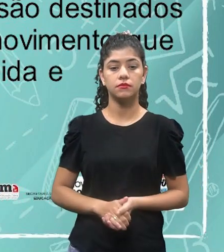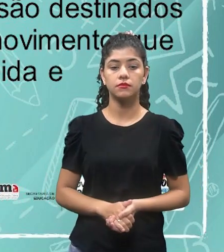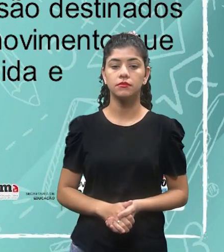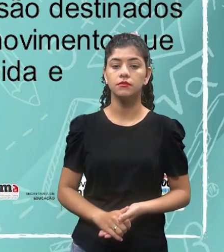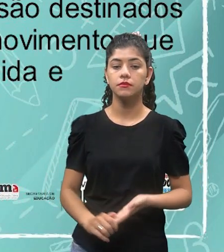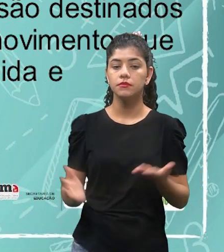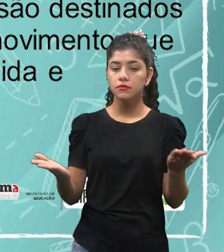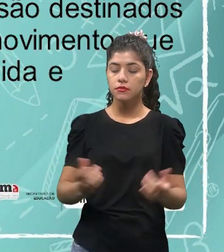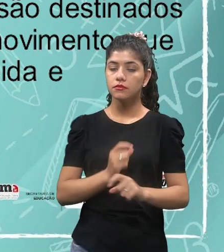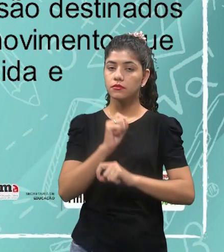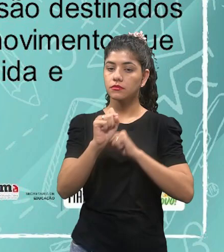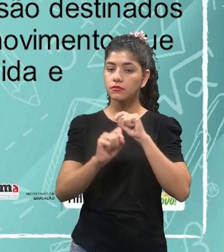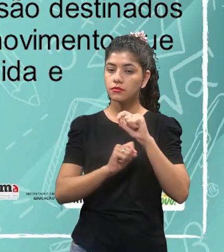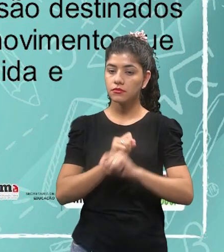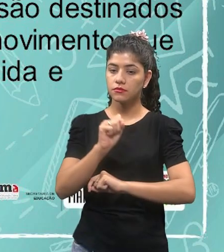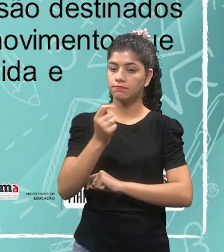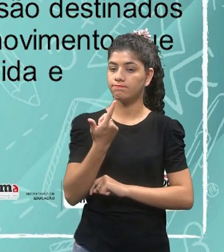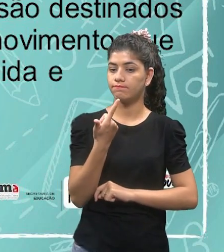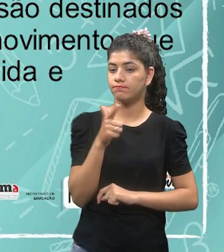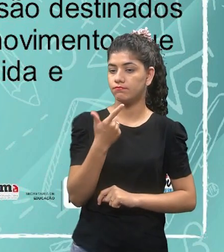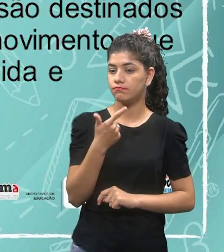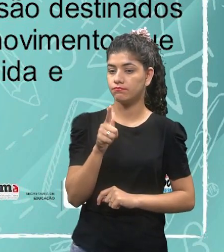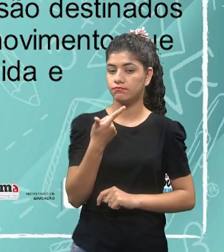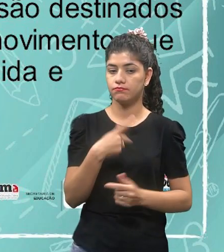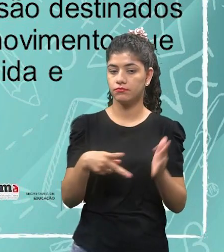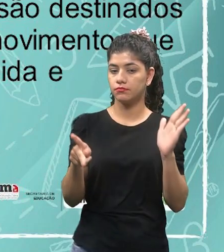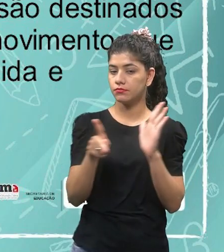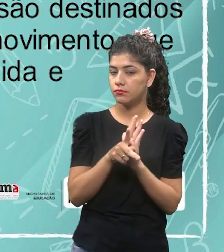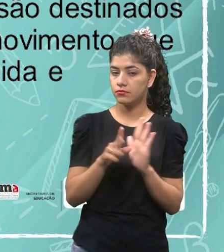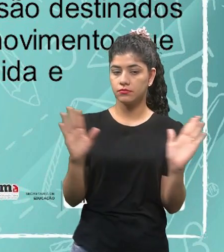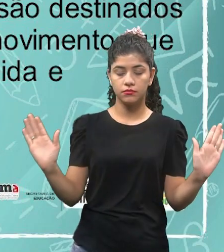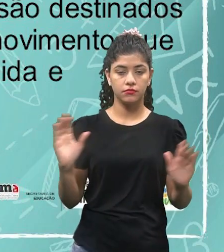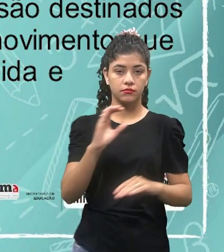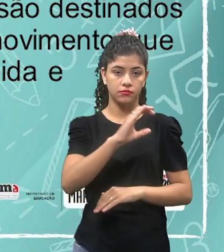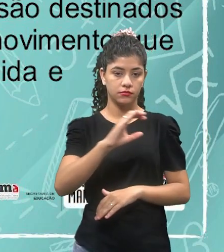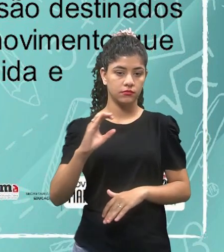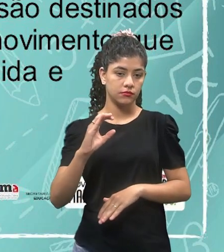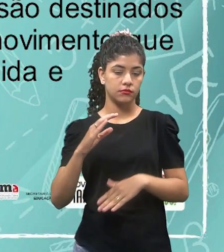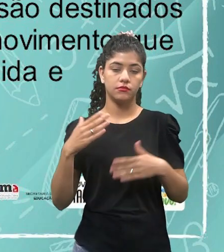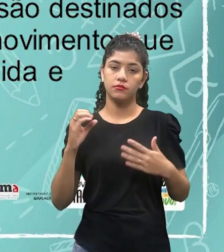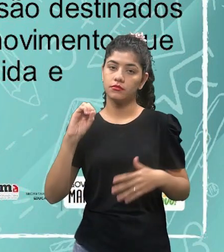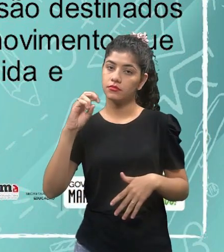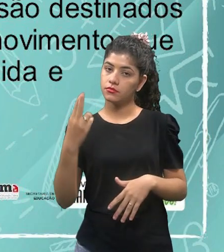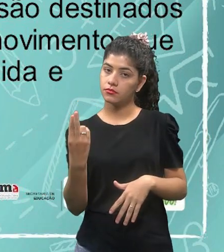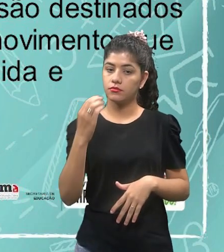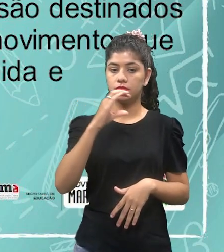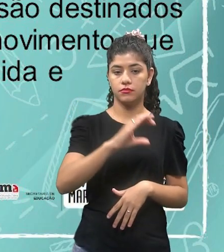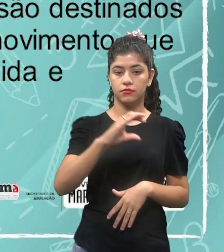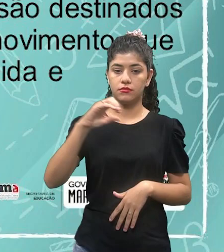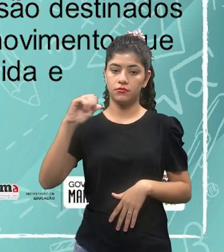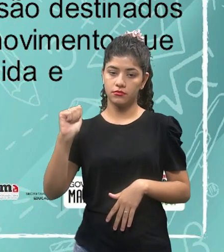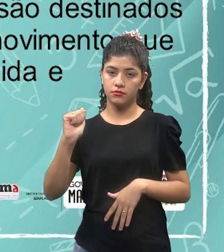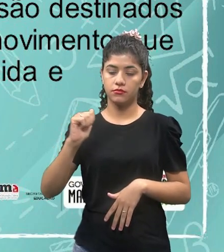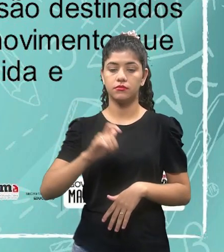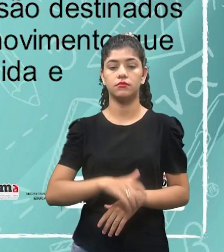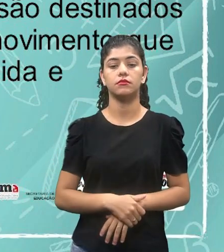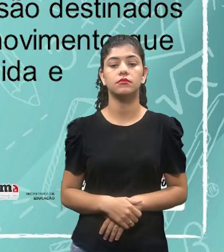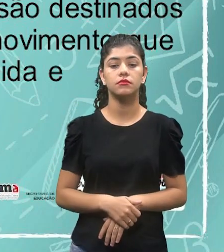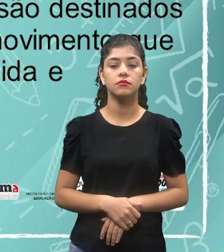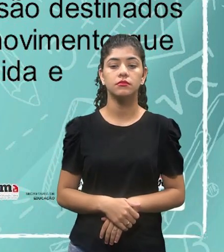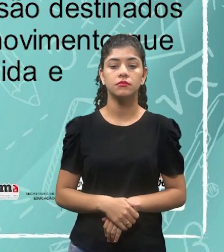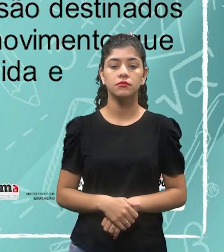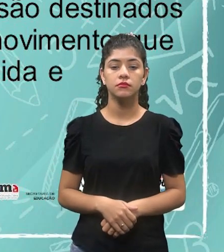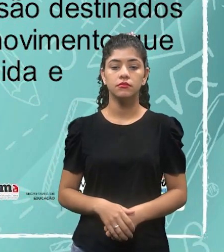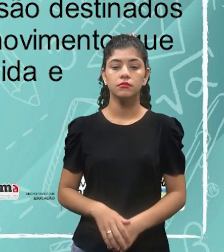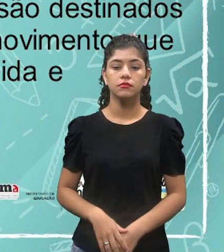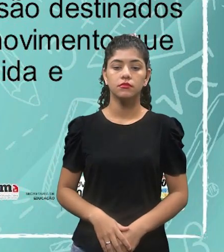Embora os servomotores não sejam uma classe específica de motor, eles podem ser corrente